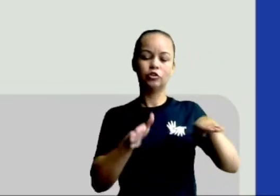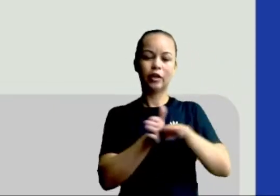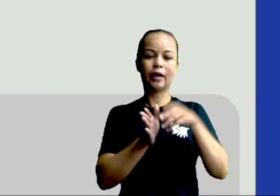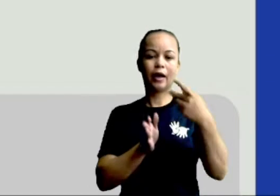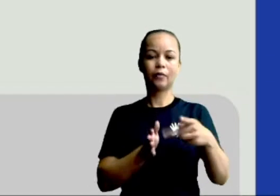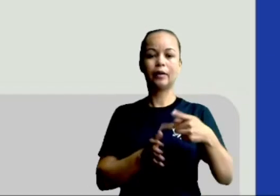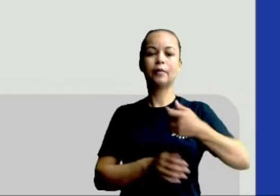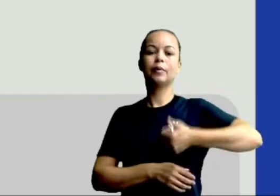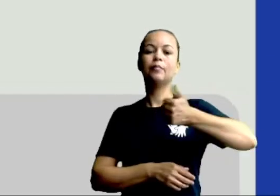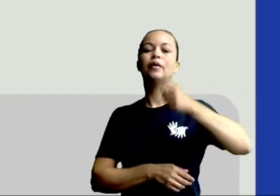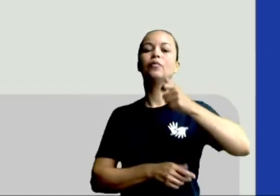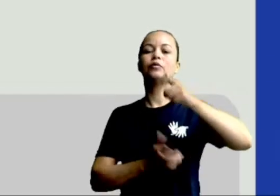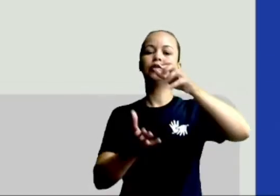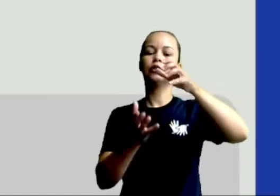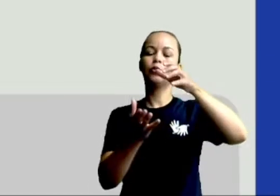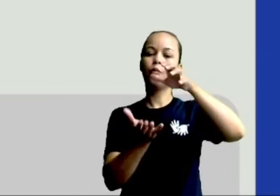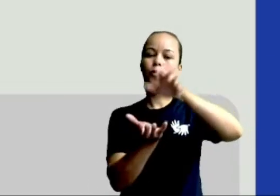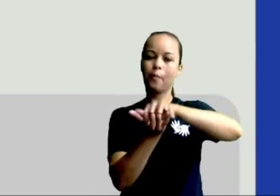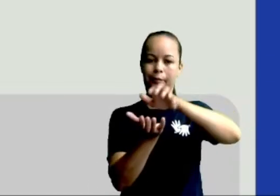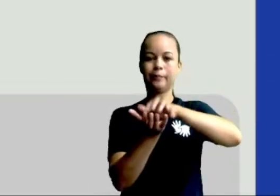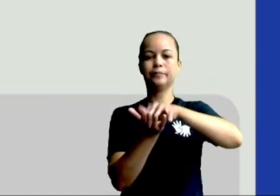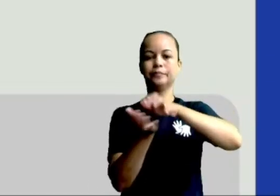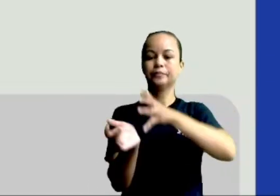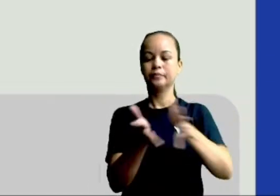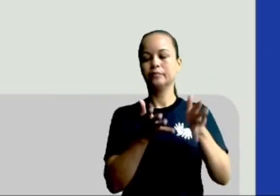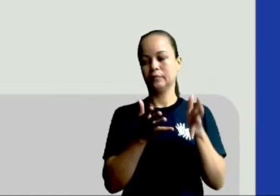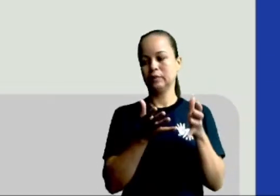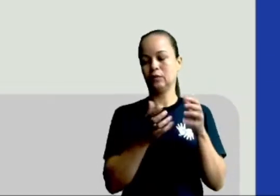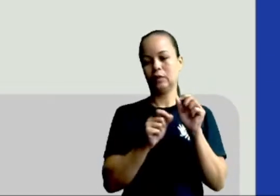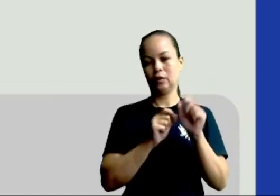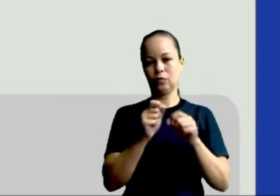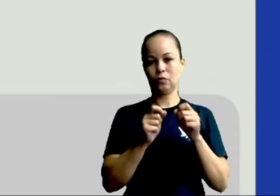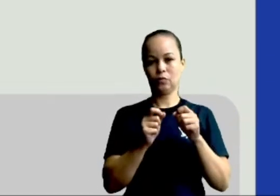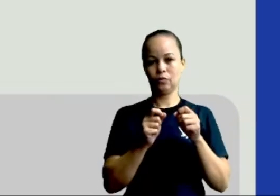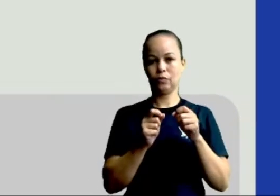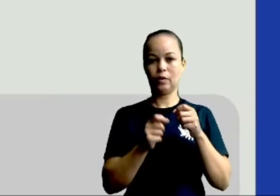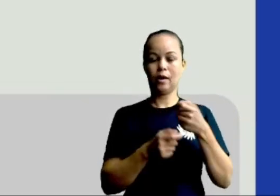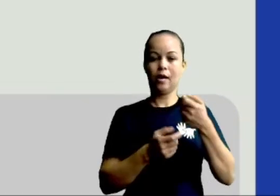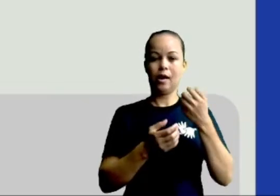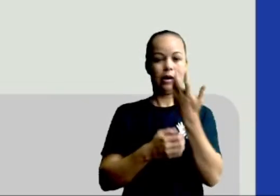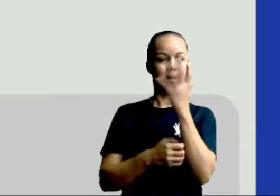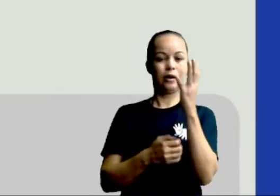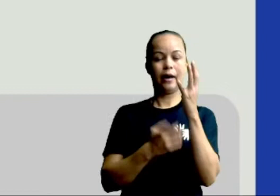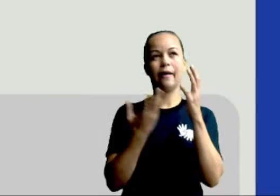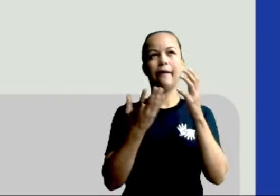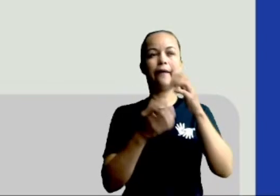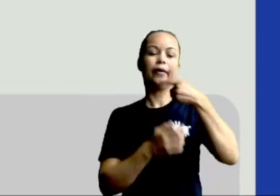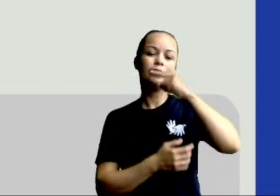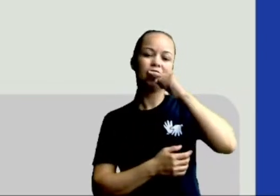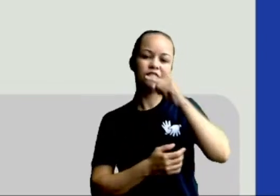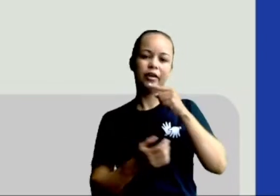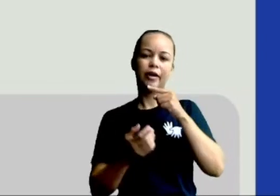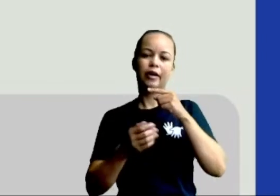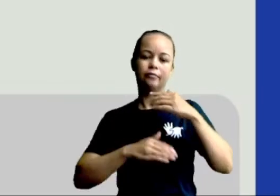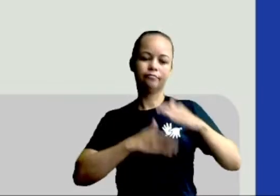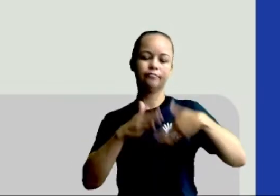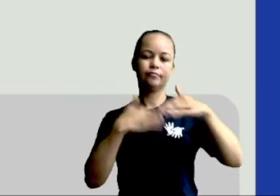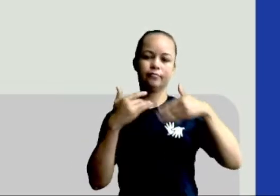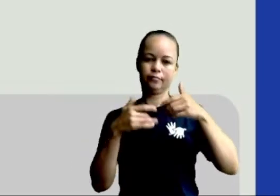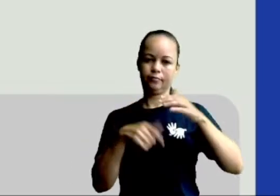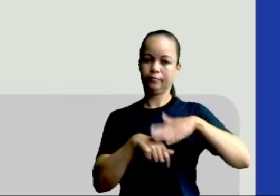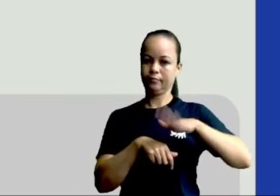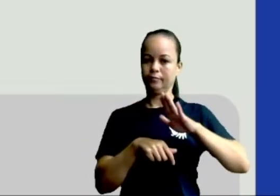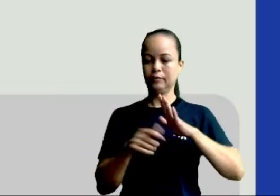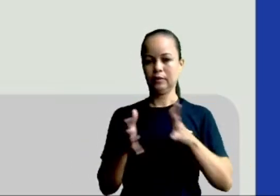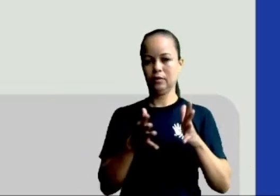gente? A primeira parte da colônia, onde a cultura canavieira desenvolveu-se efetivamente, ou seja, no Brasil,